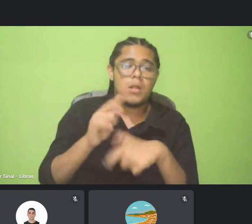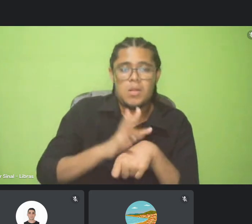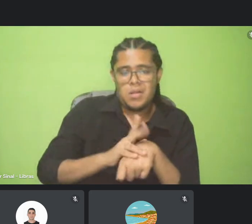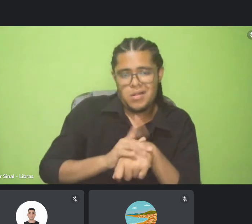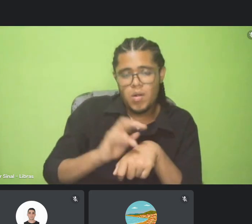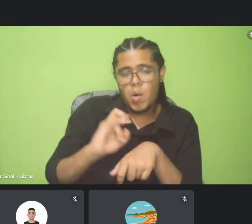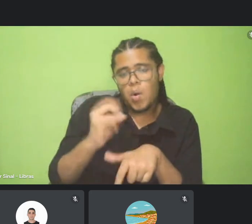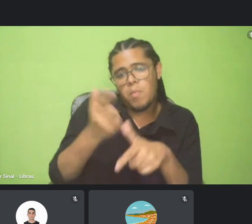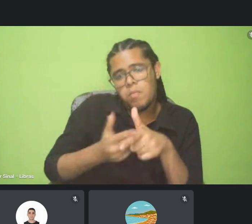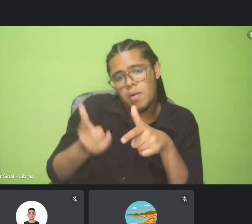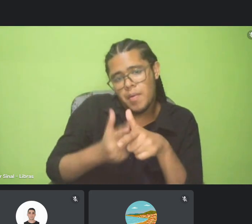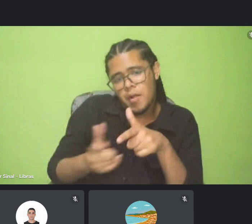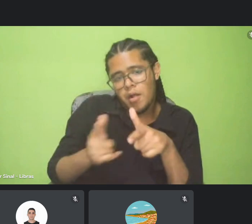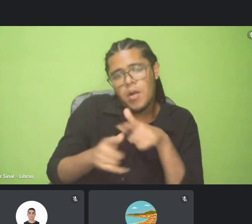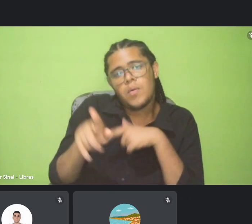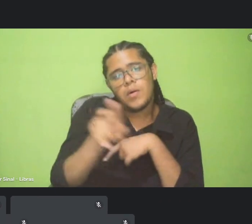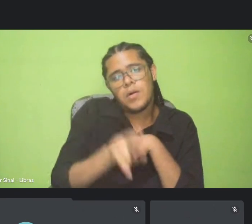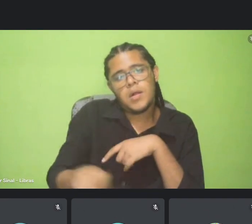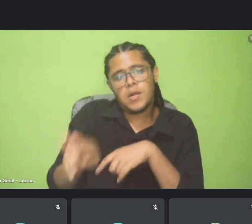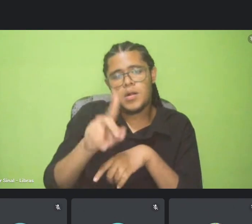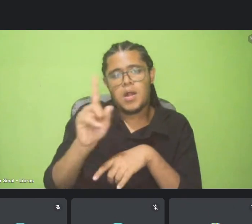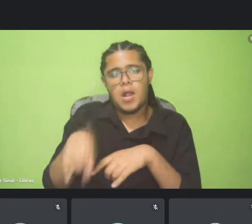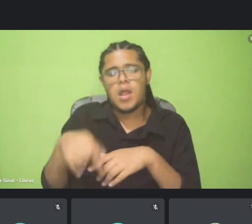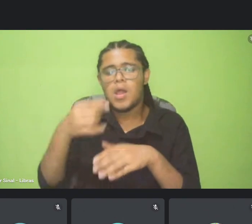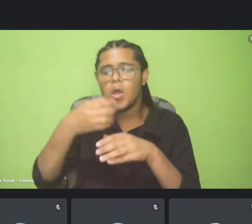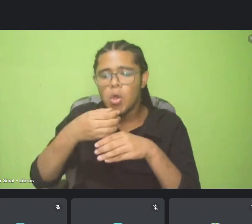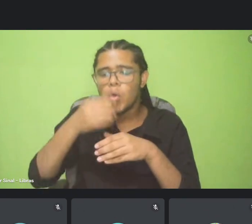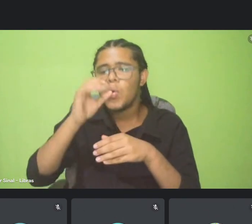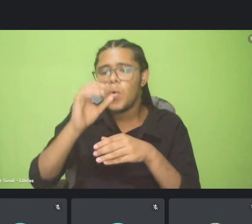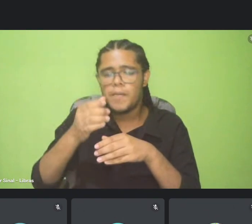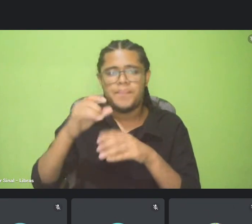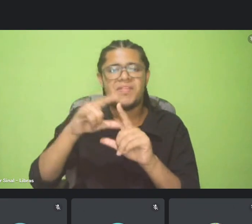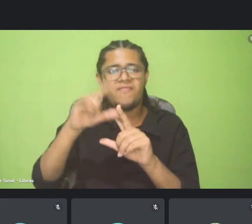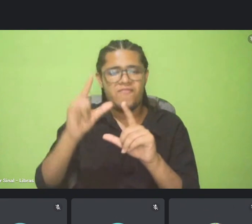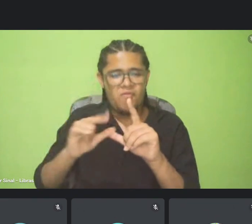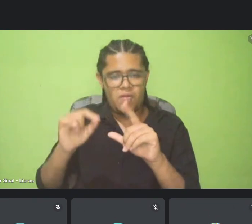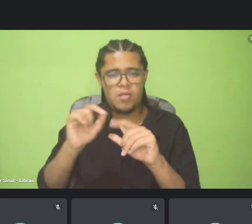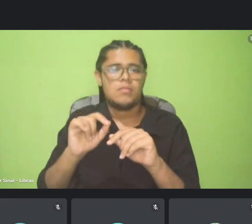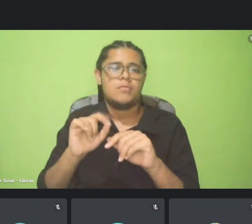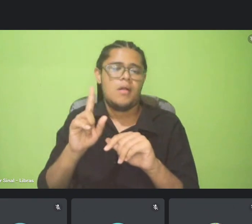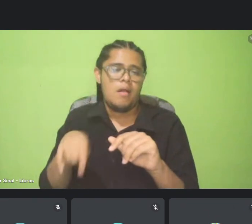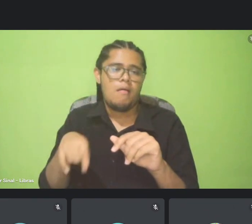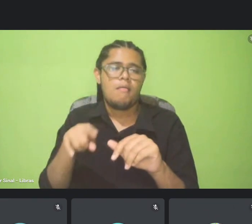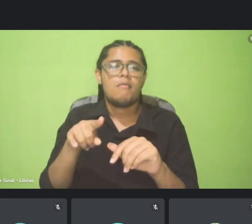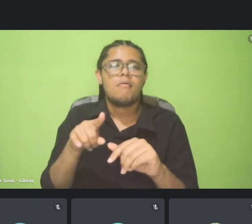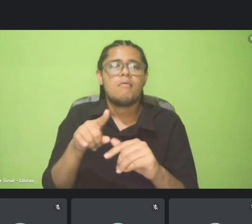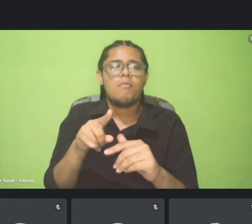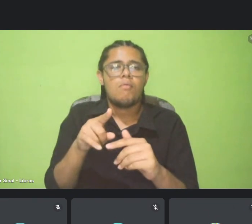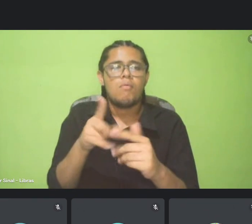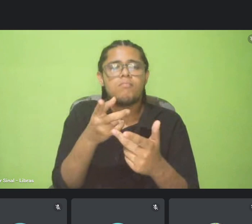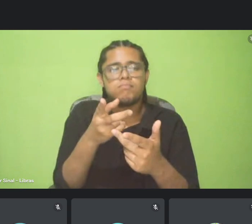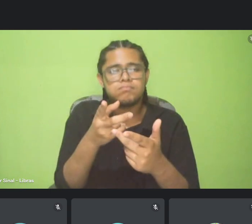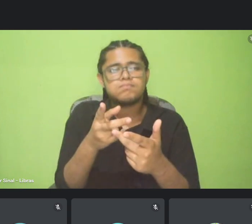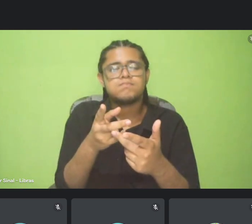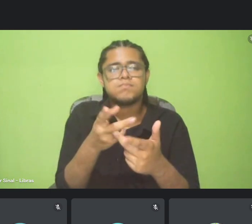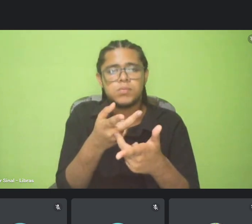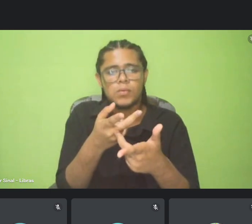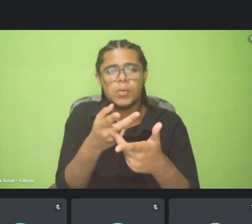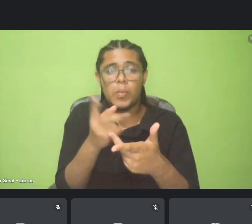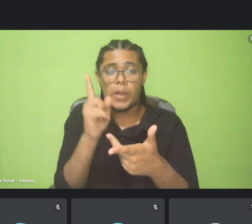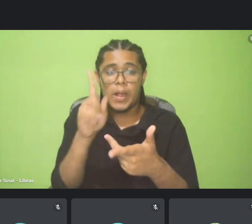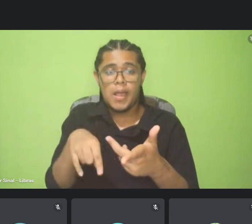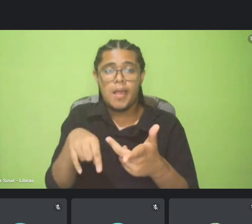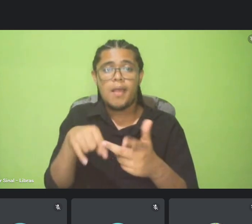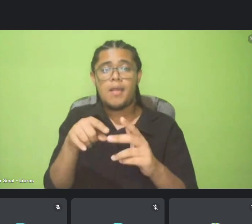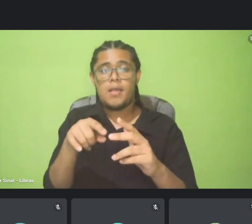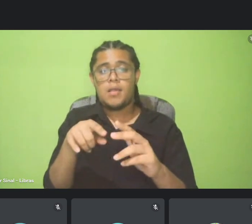além das atividades culturais, a gente vai tentar inserir a questão do uso da Ayahuasca para redução